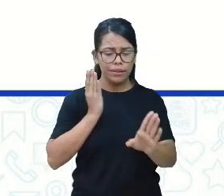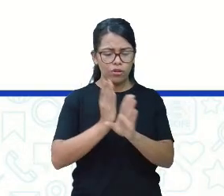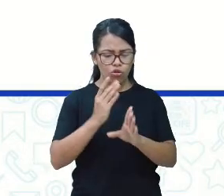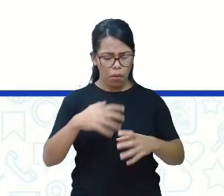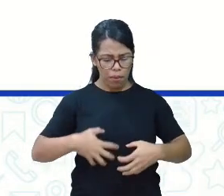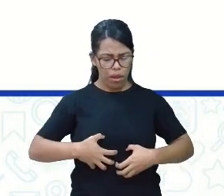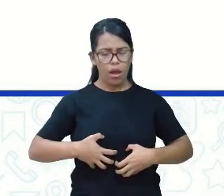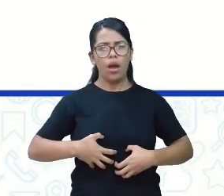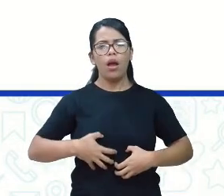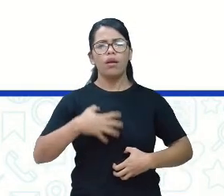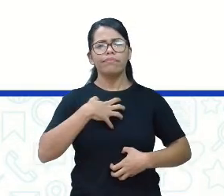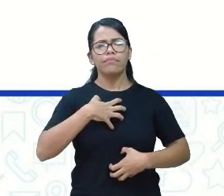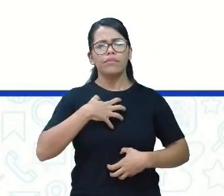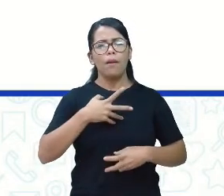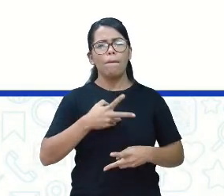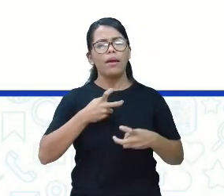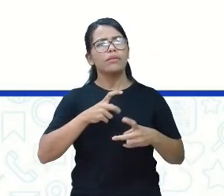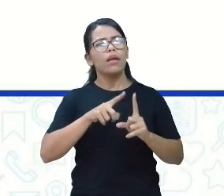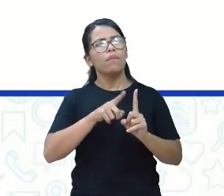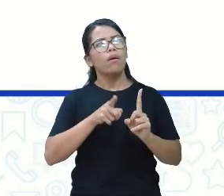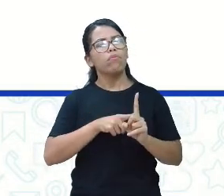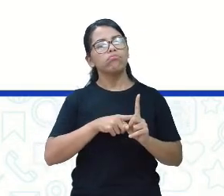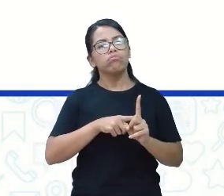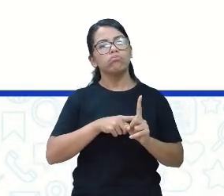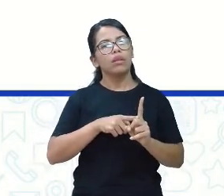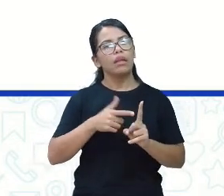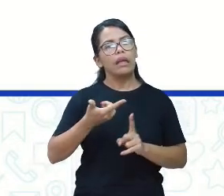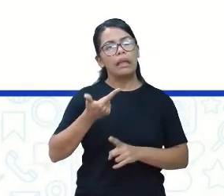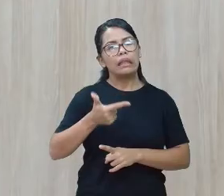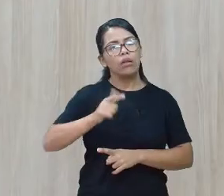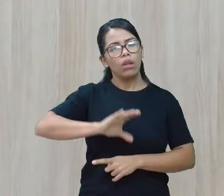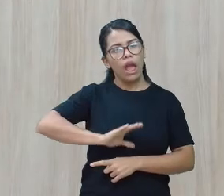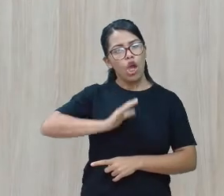elas têm medo de contar a alguém, né, de dizer aos